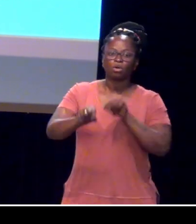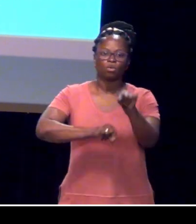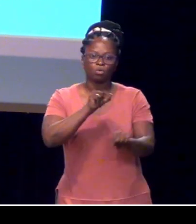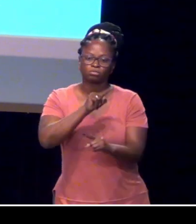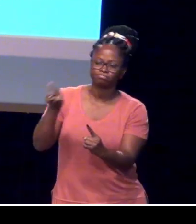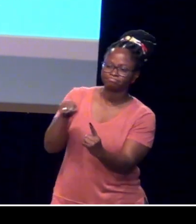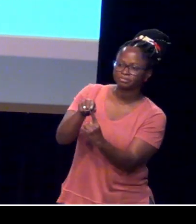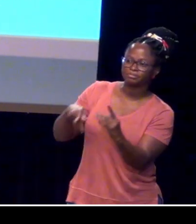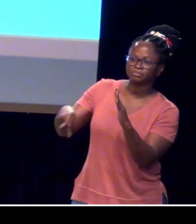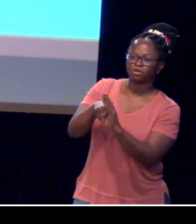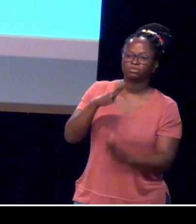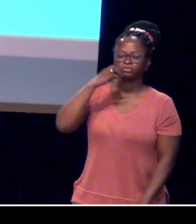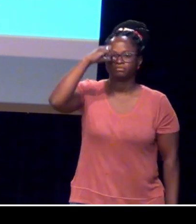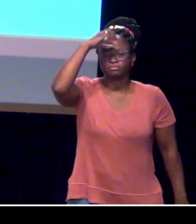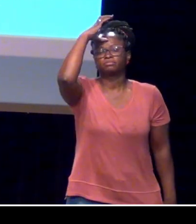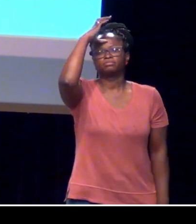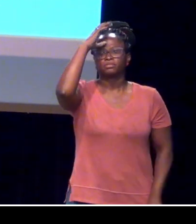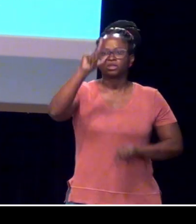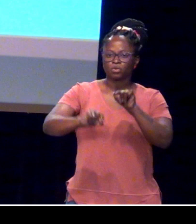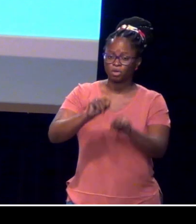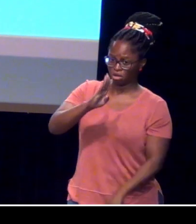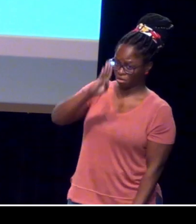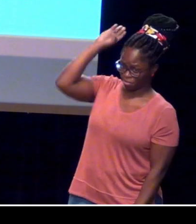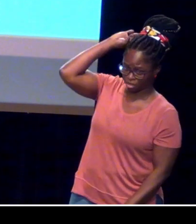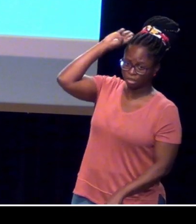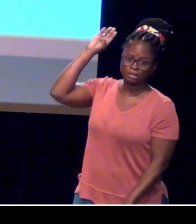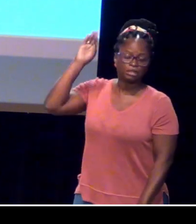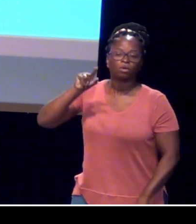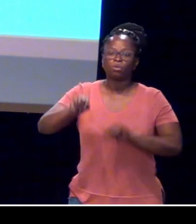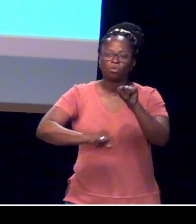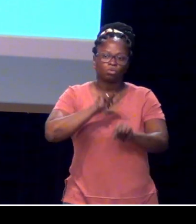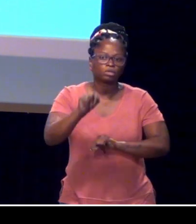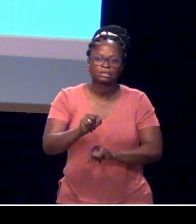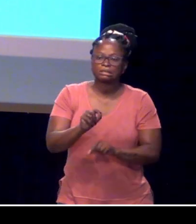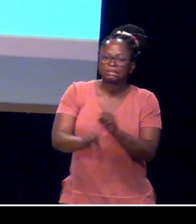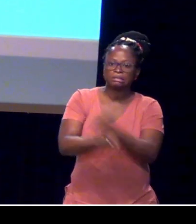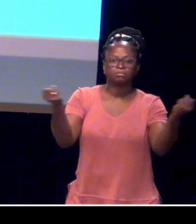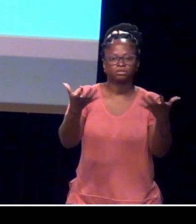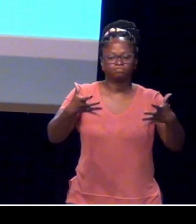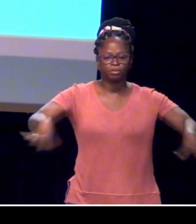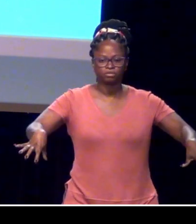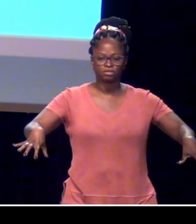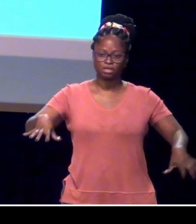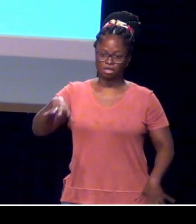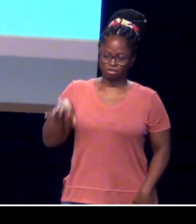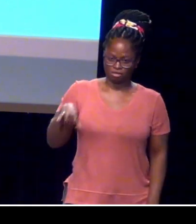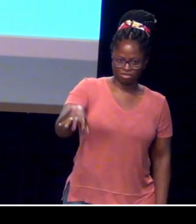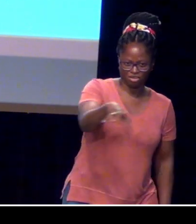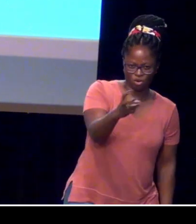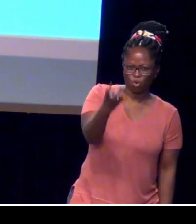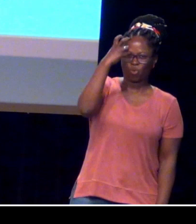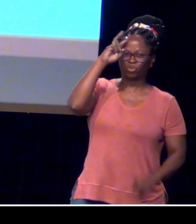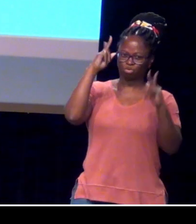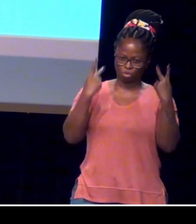a objetivação do conhecimento. Então, para Bakhtin, é impensável separar as 3 áreas da